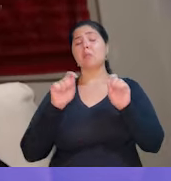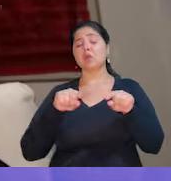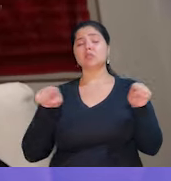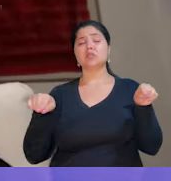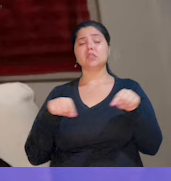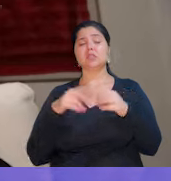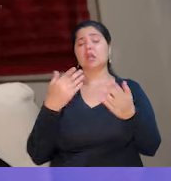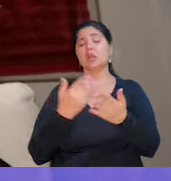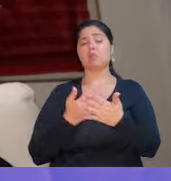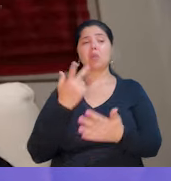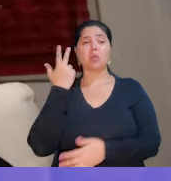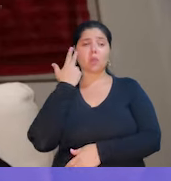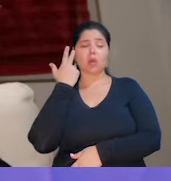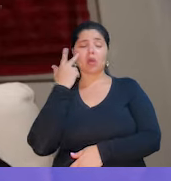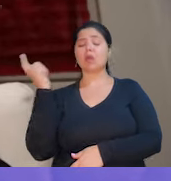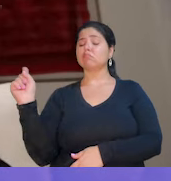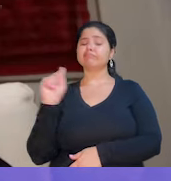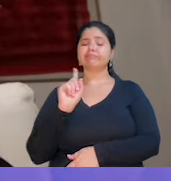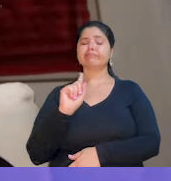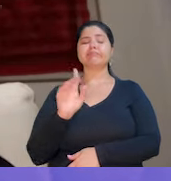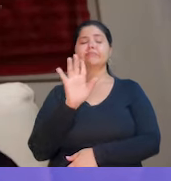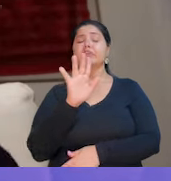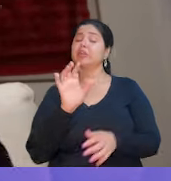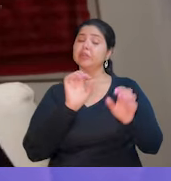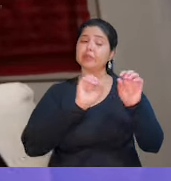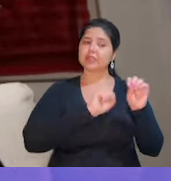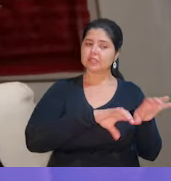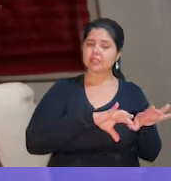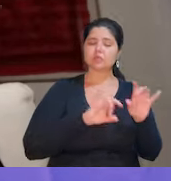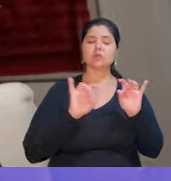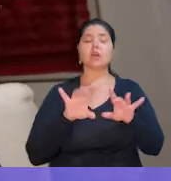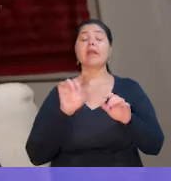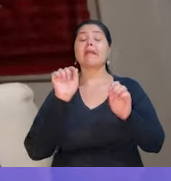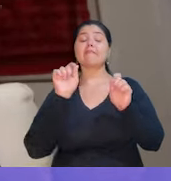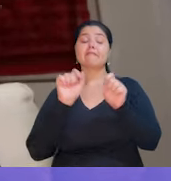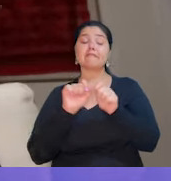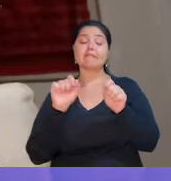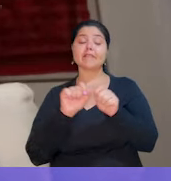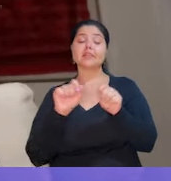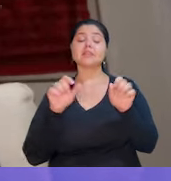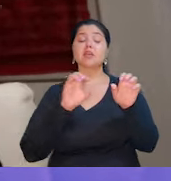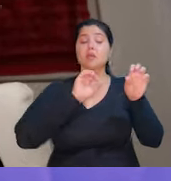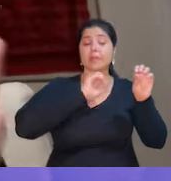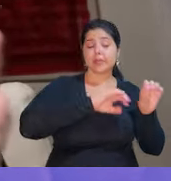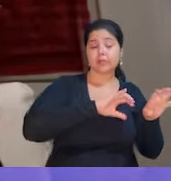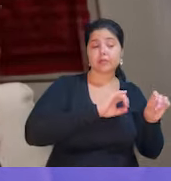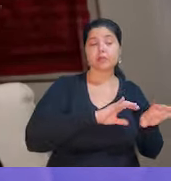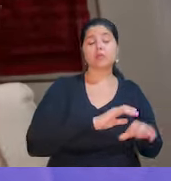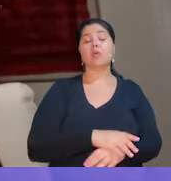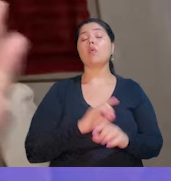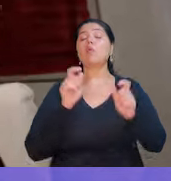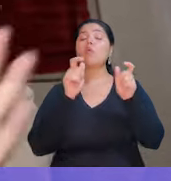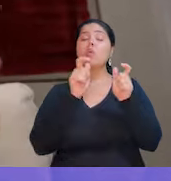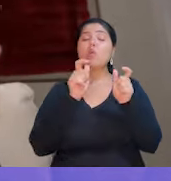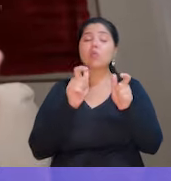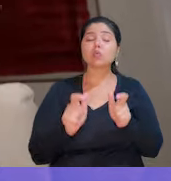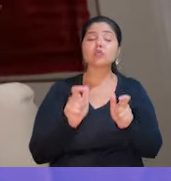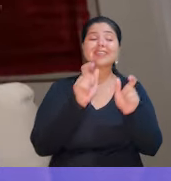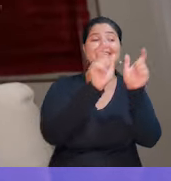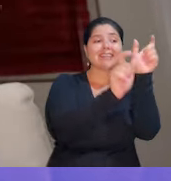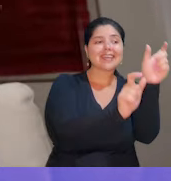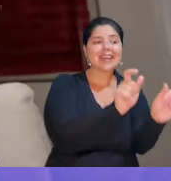competências coisas do gênero isso é impossível porque Nenhum de Nós AOS 7